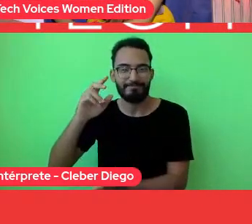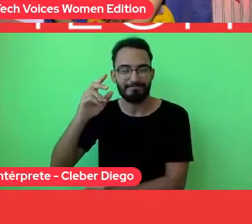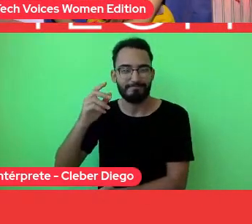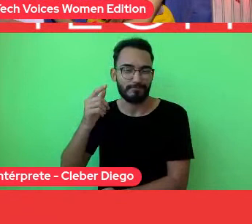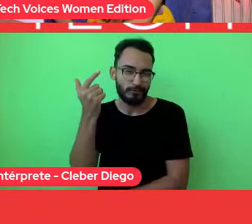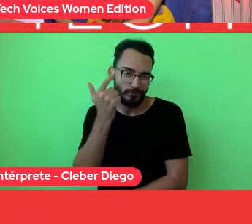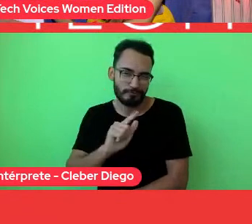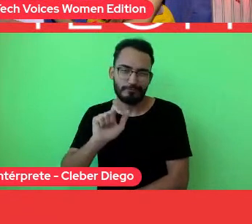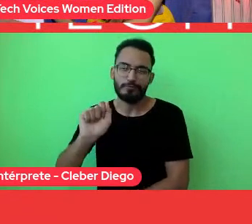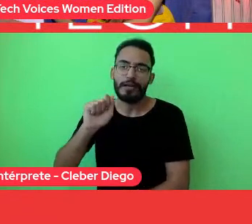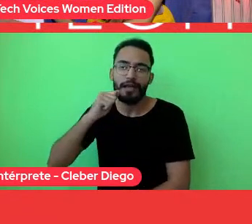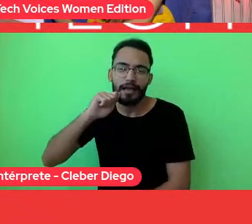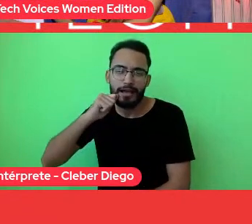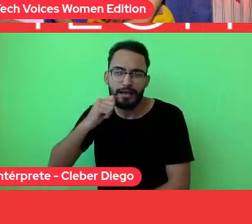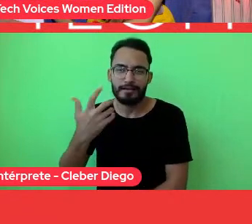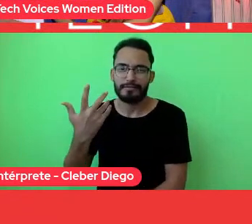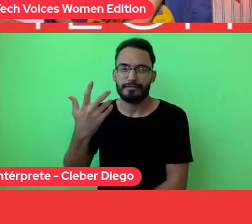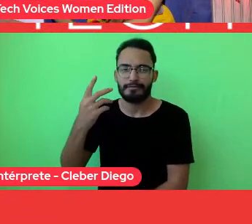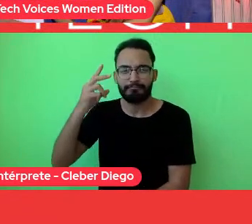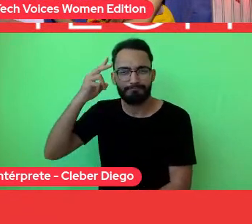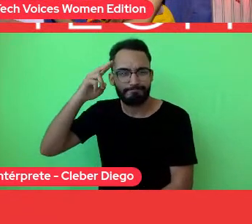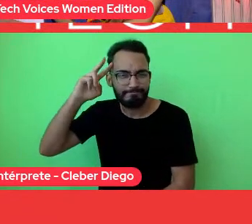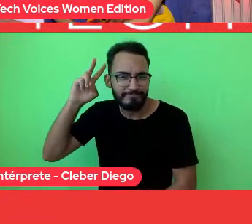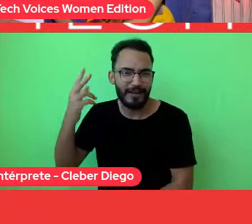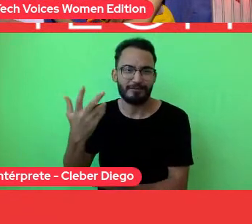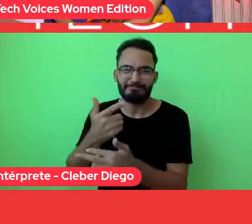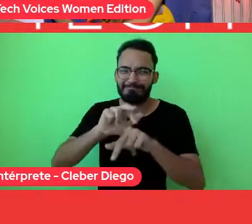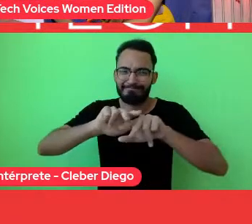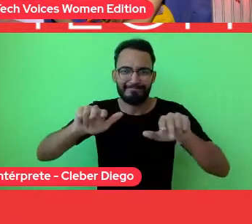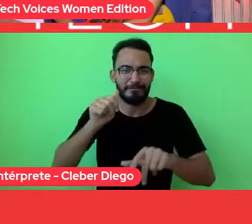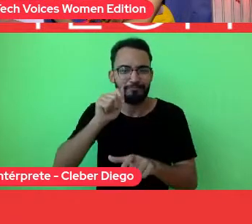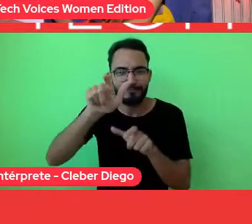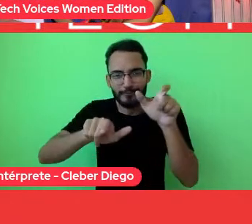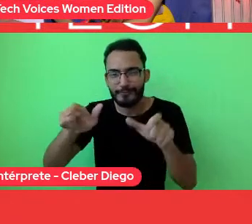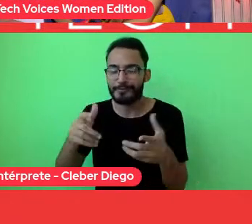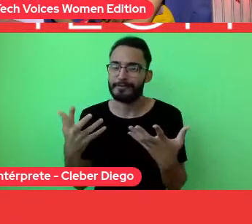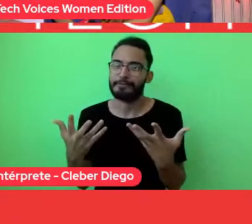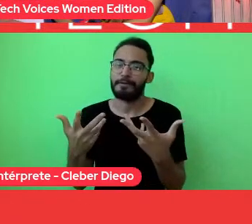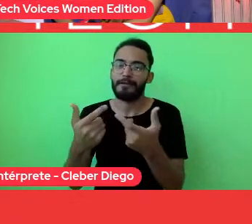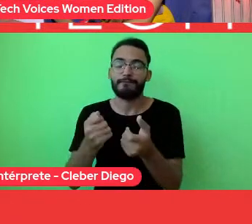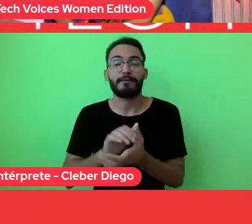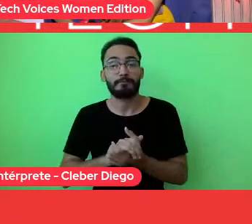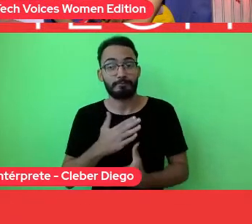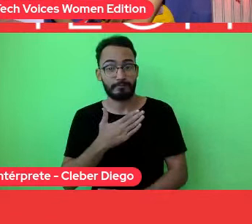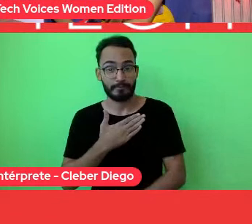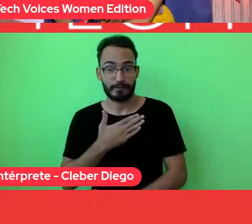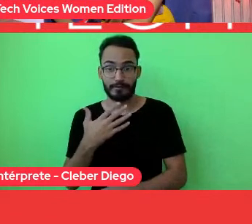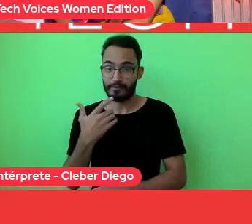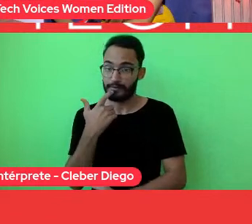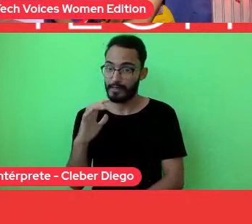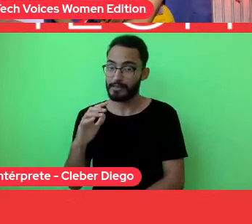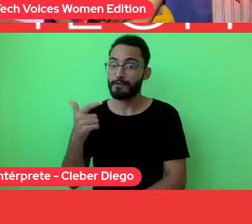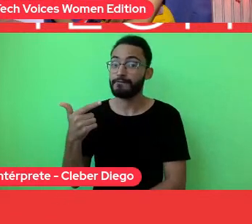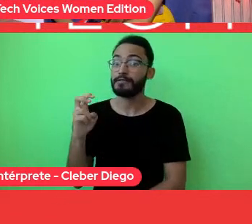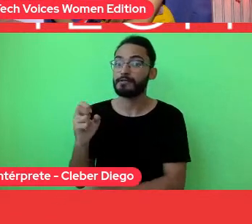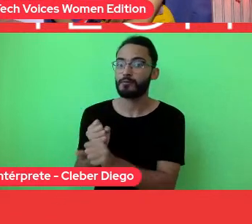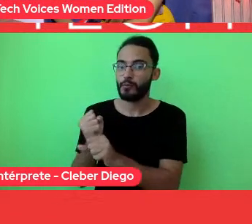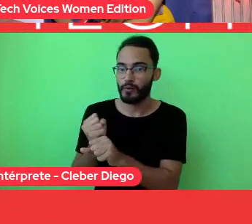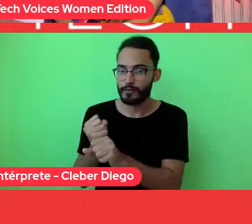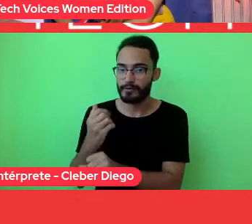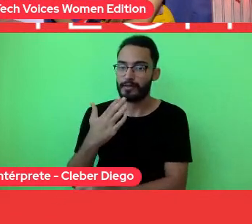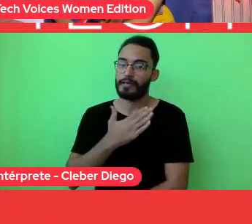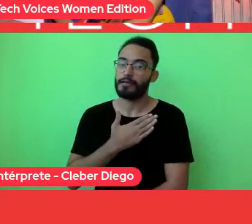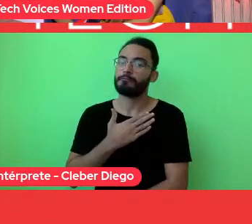mulher negra, estou na CIT há 25 anos, entrei como desenvolvedora de software, como a colaboradora